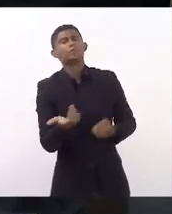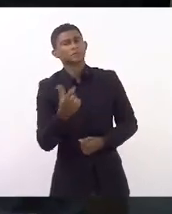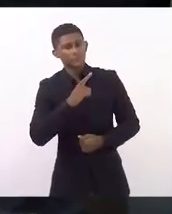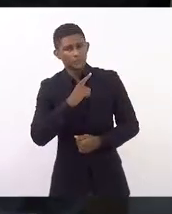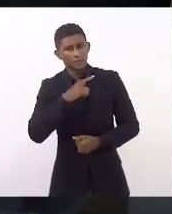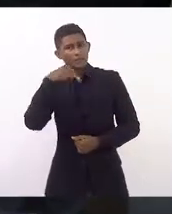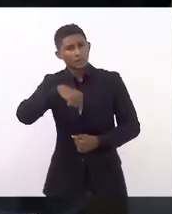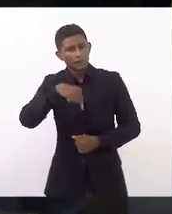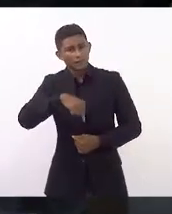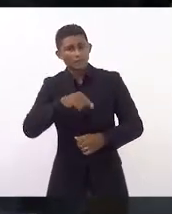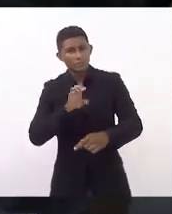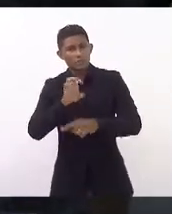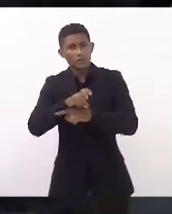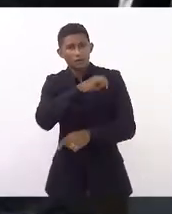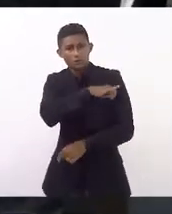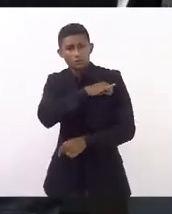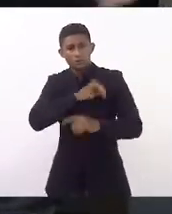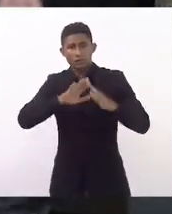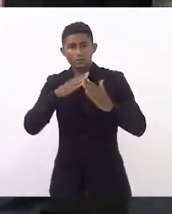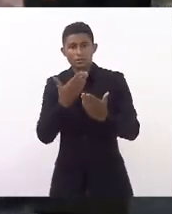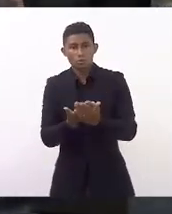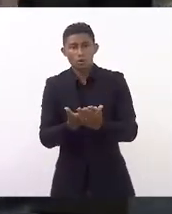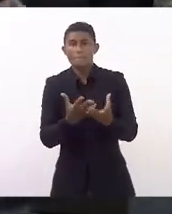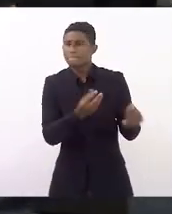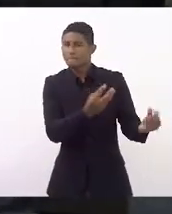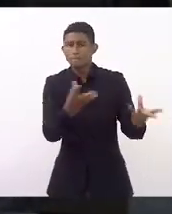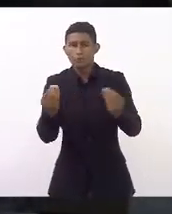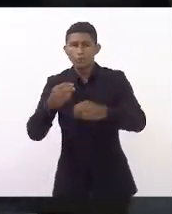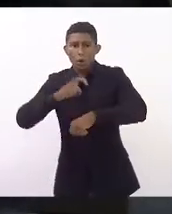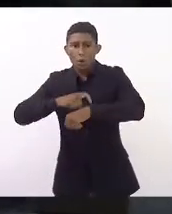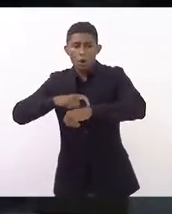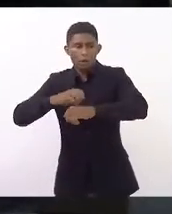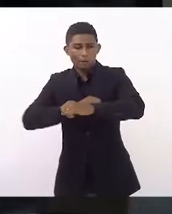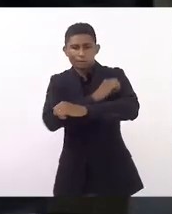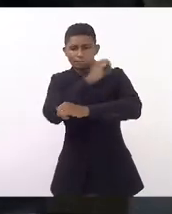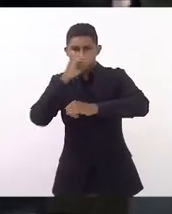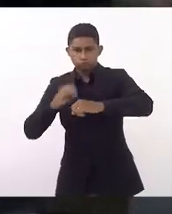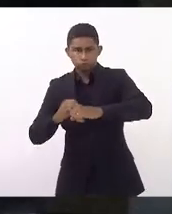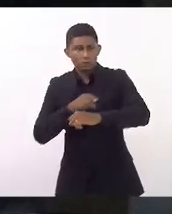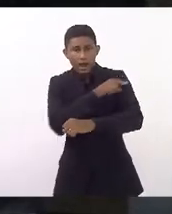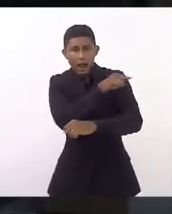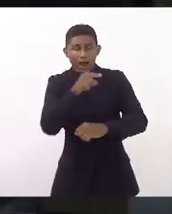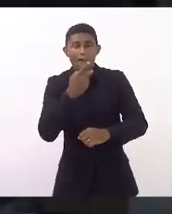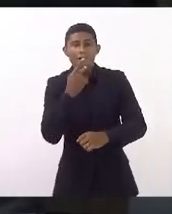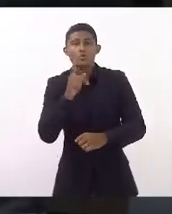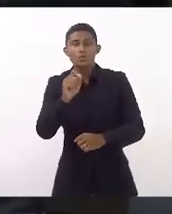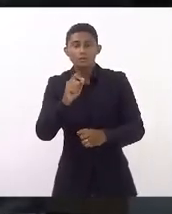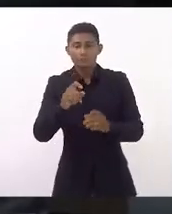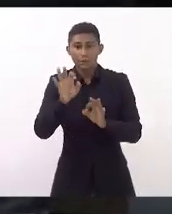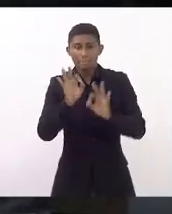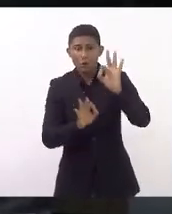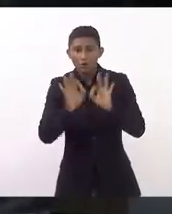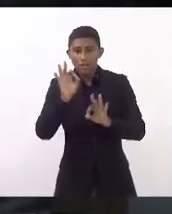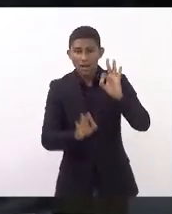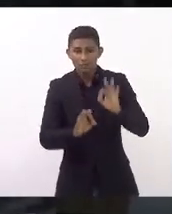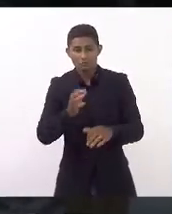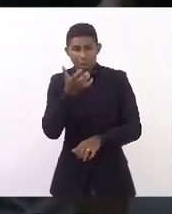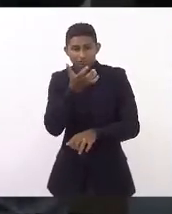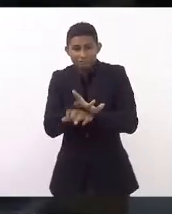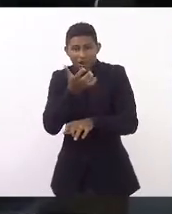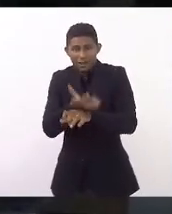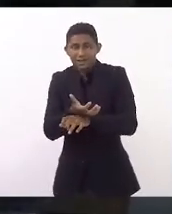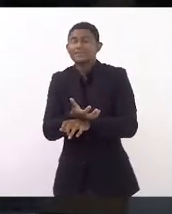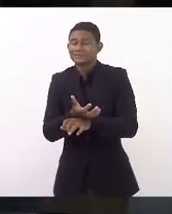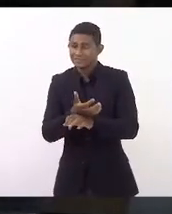Estado que já estão em horário integral, que consideram que seu projeto político-pedagógico foi gravemente maculado. E aí